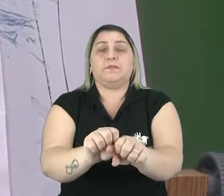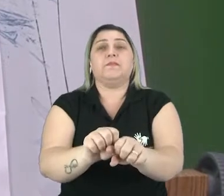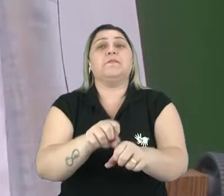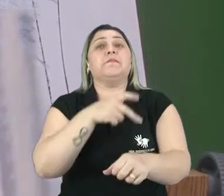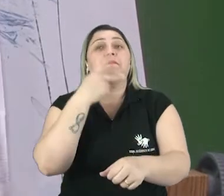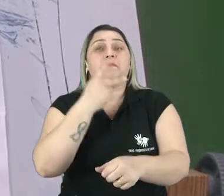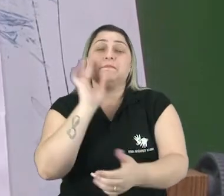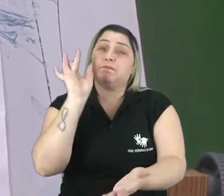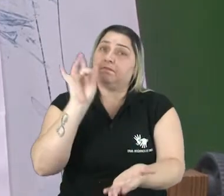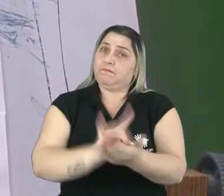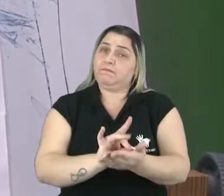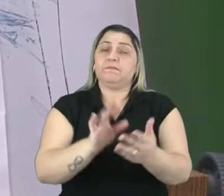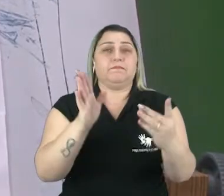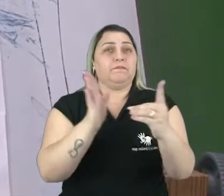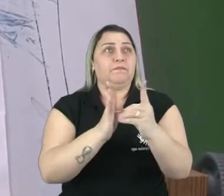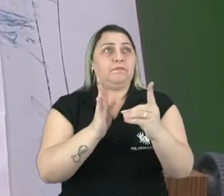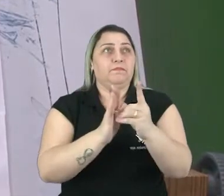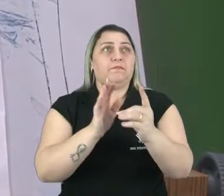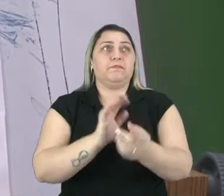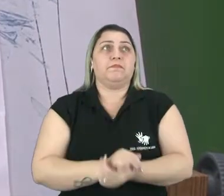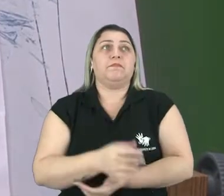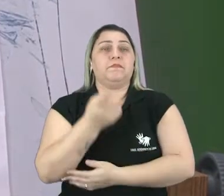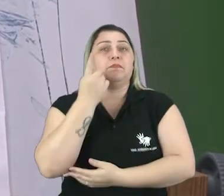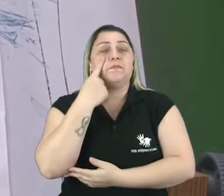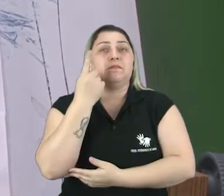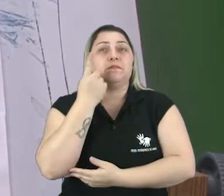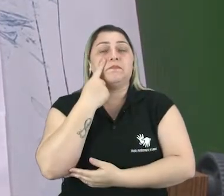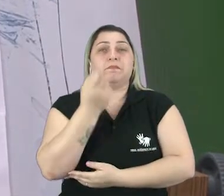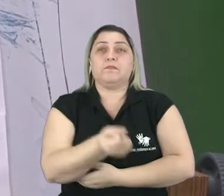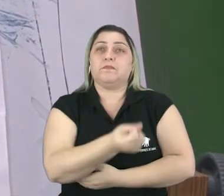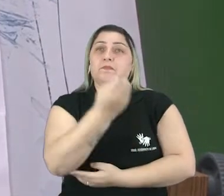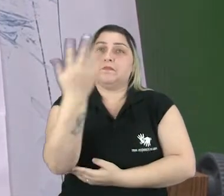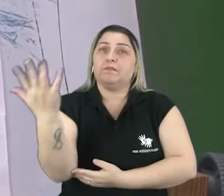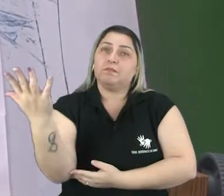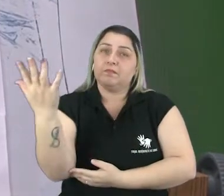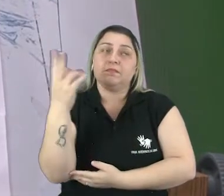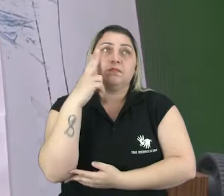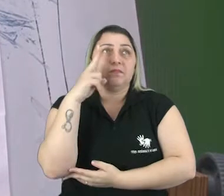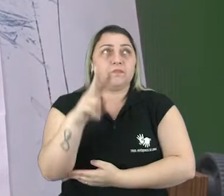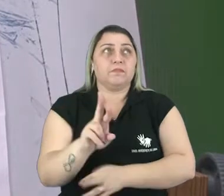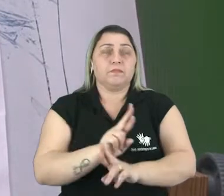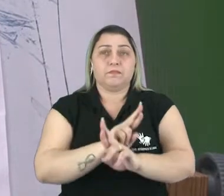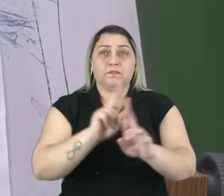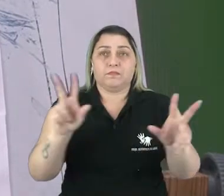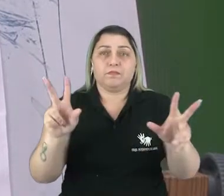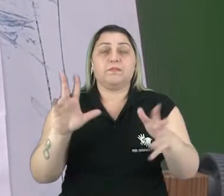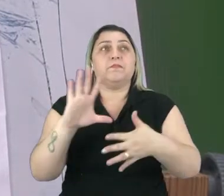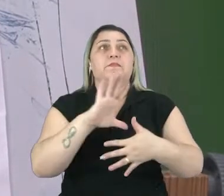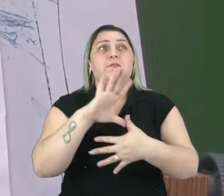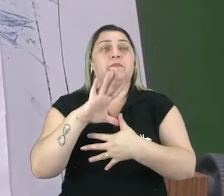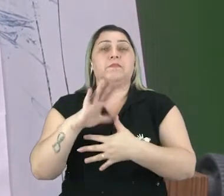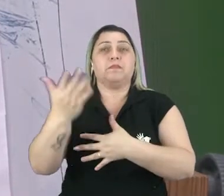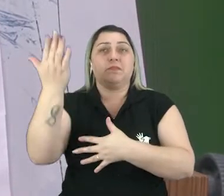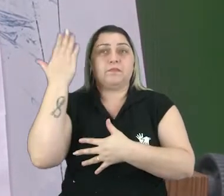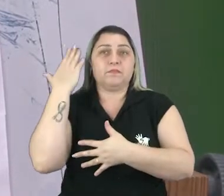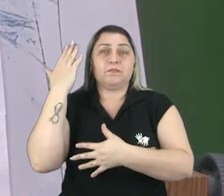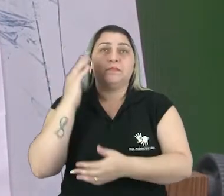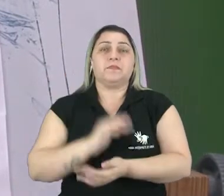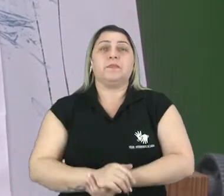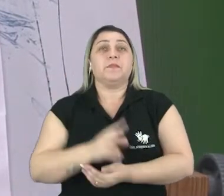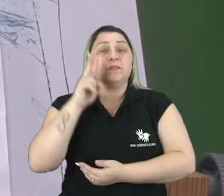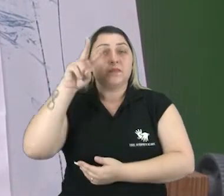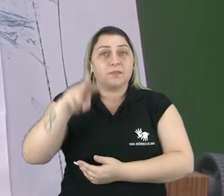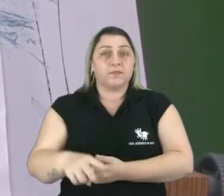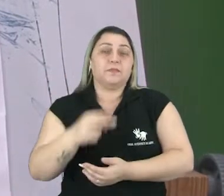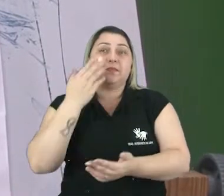que realmente são terras indígenas. Olha só a quantitativa, vocês viram a diferença dos mapas anteriores que nós vimos